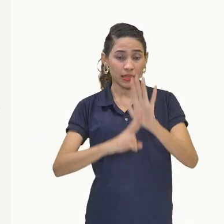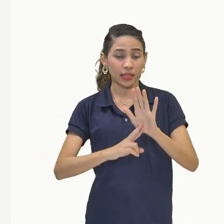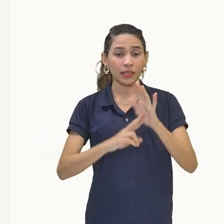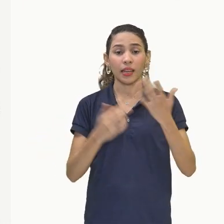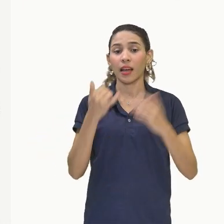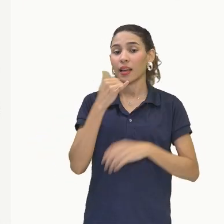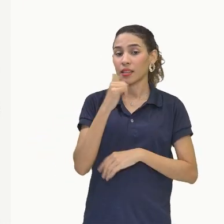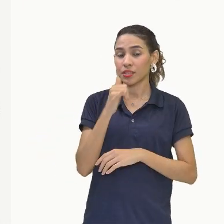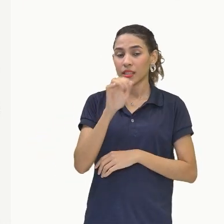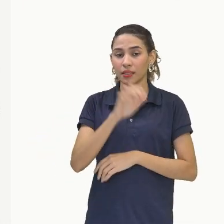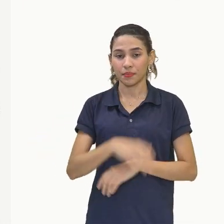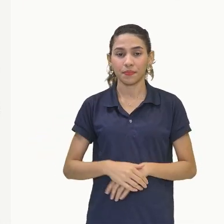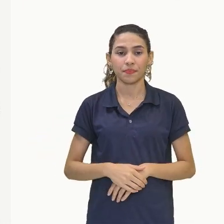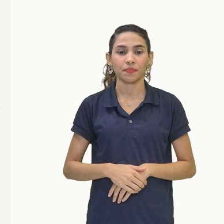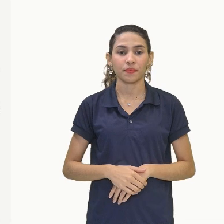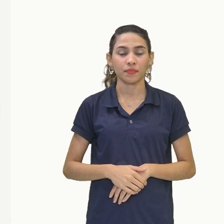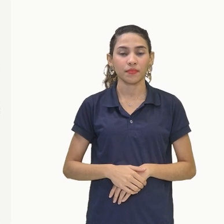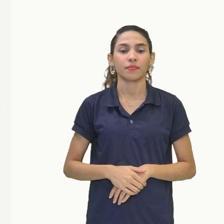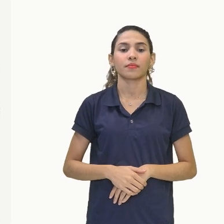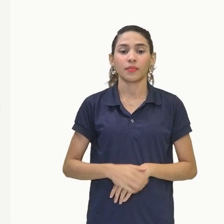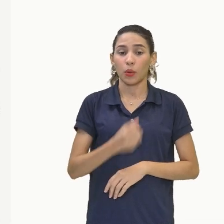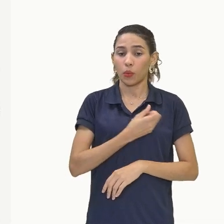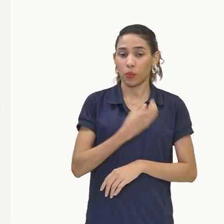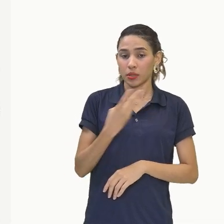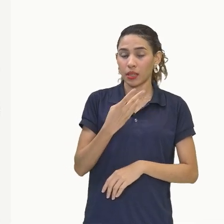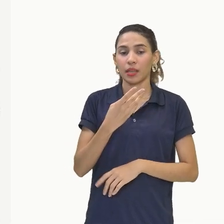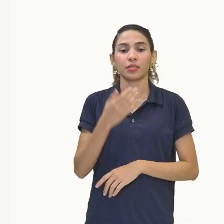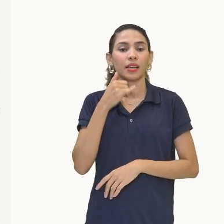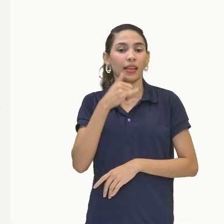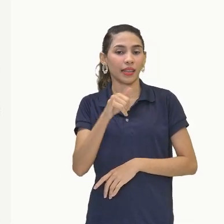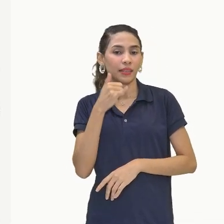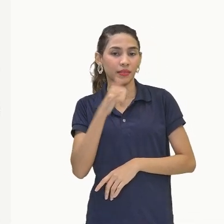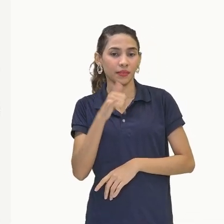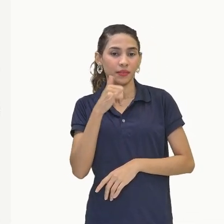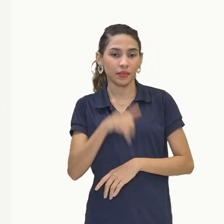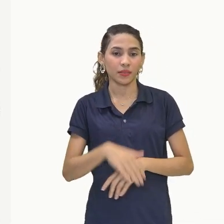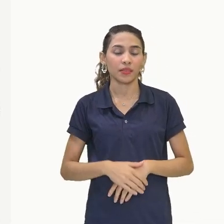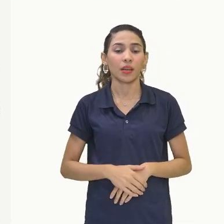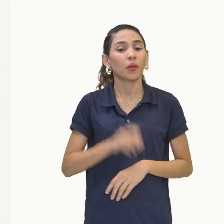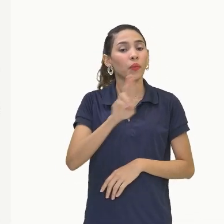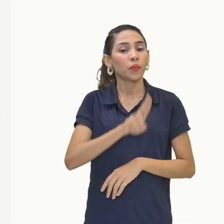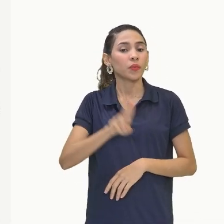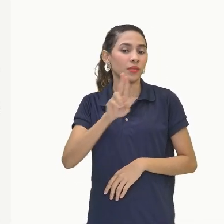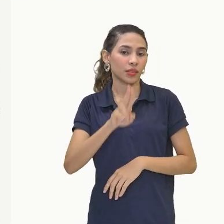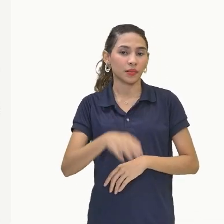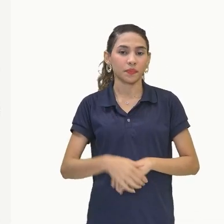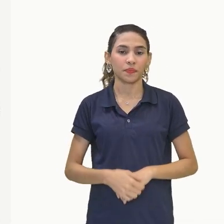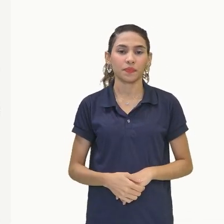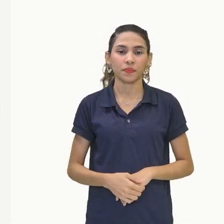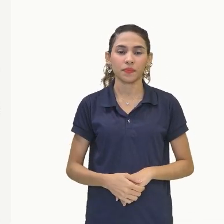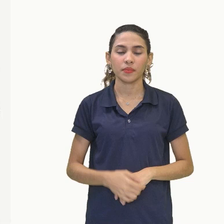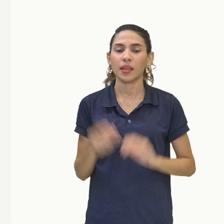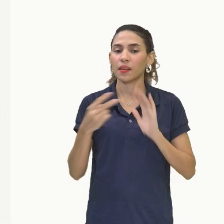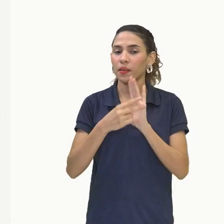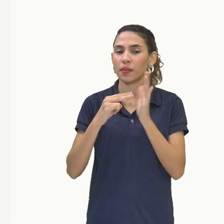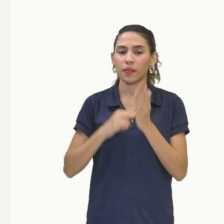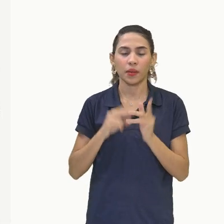ela representa a quantidade de energia elétrica utilizada, ou